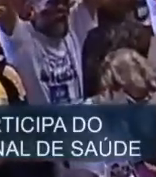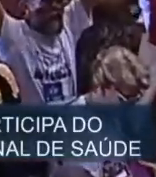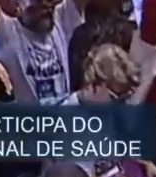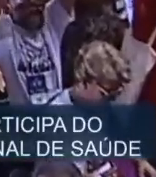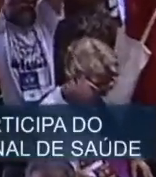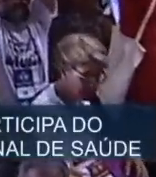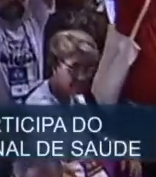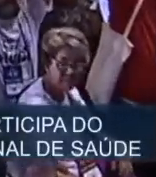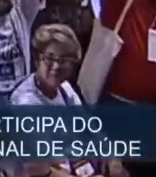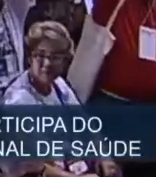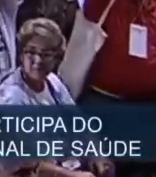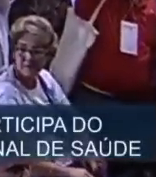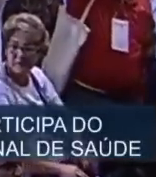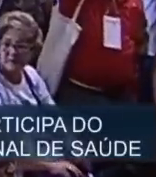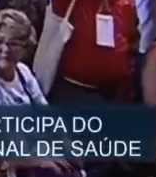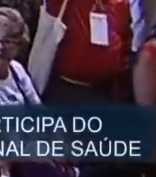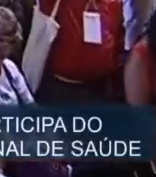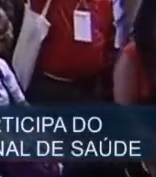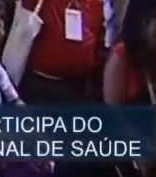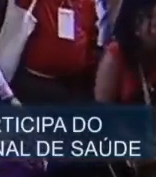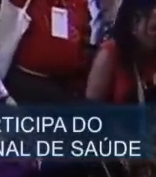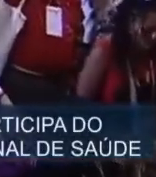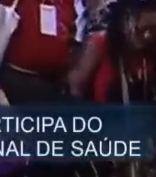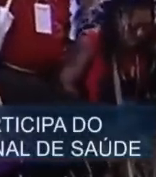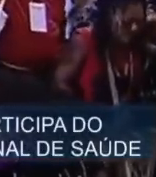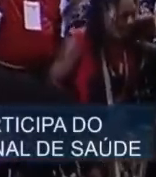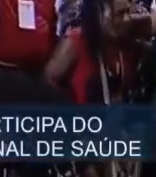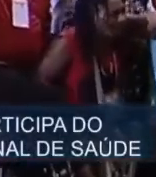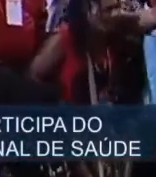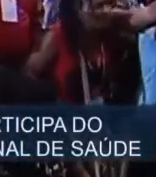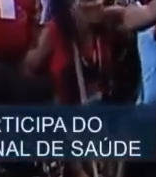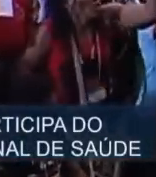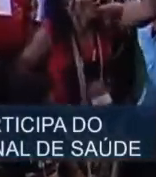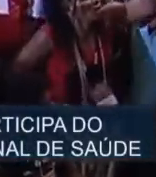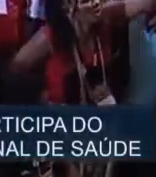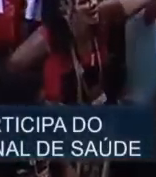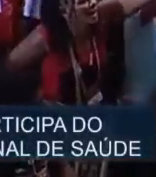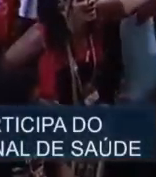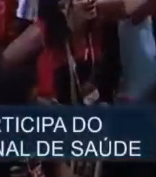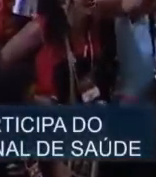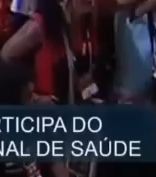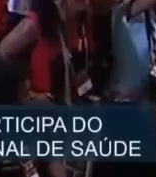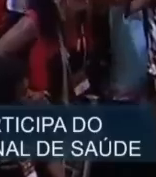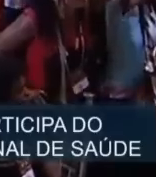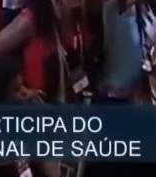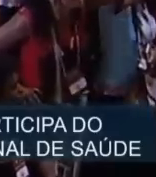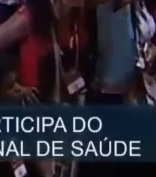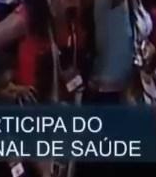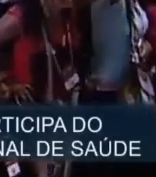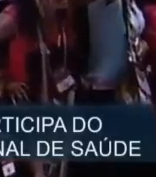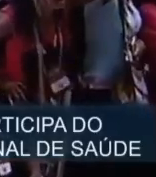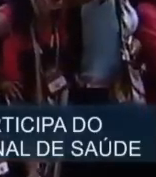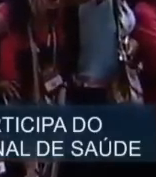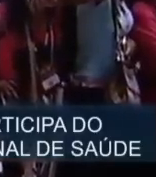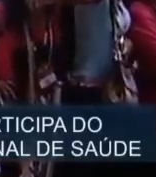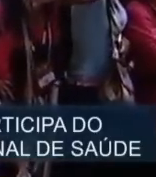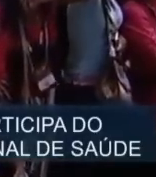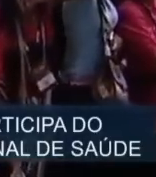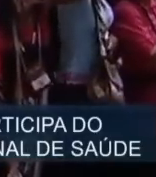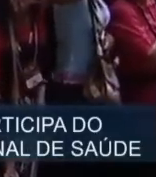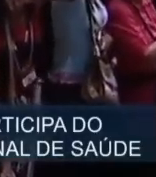solicitamos a todos a gentileza de aguardarem em seus lugares